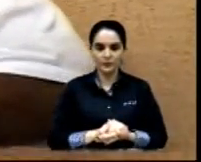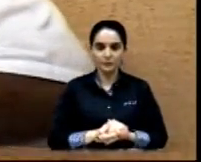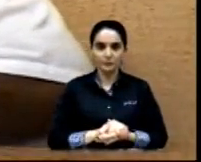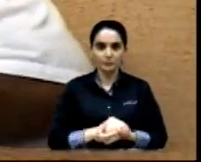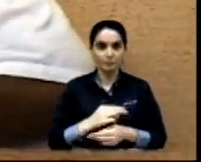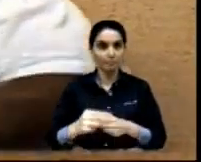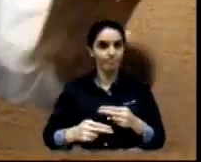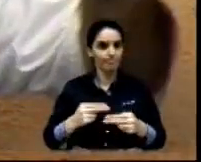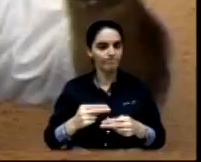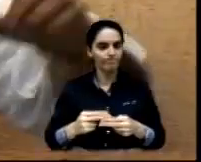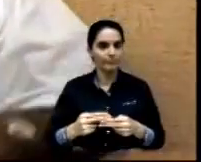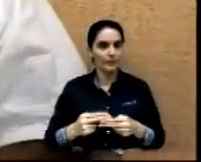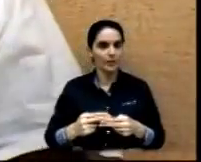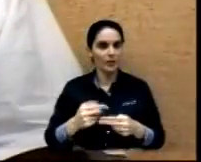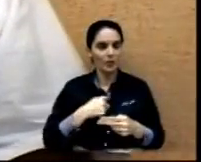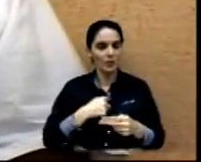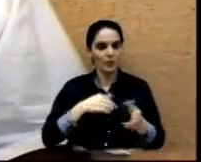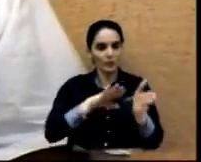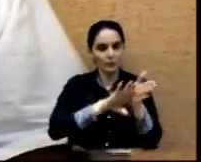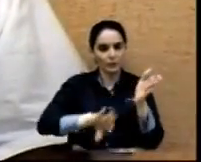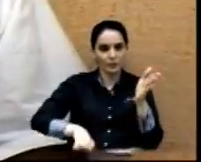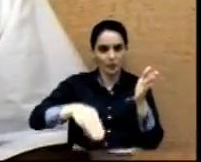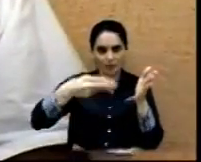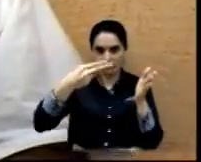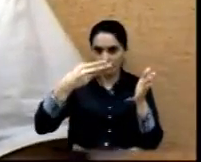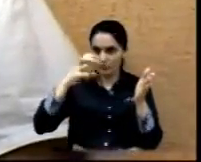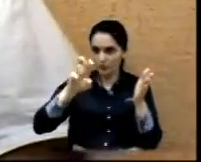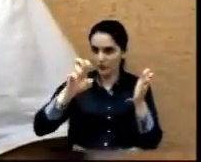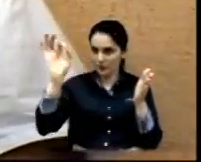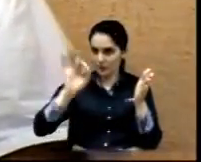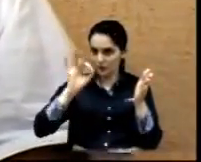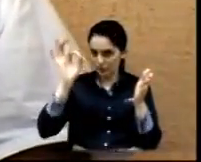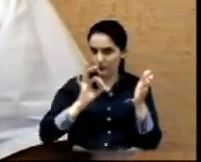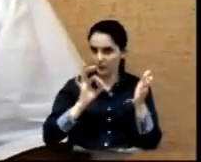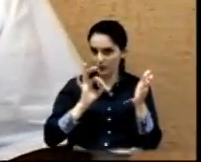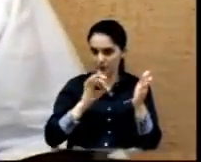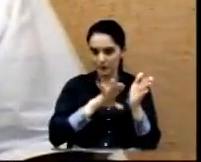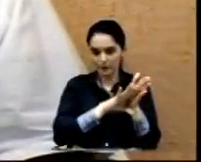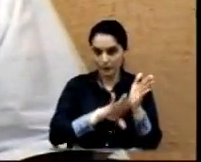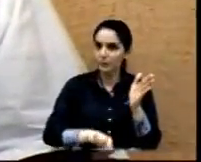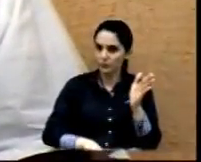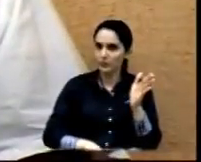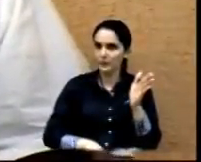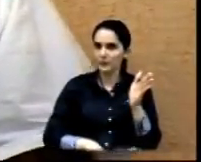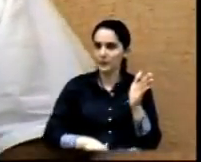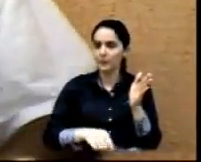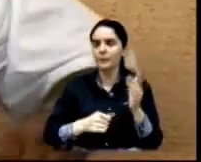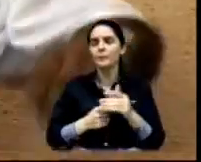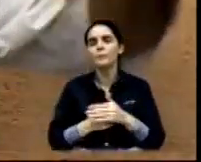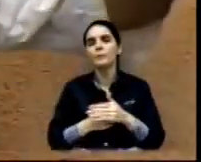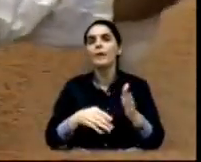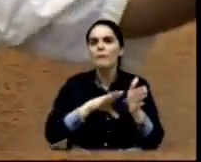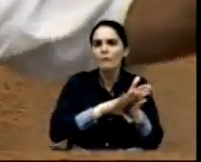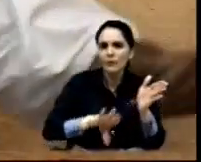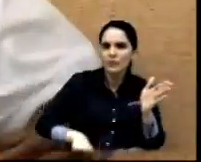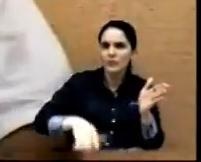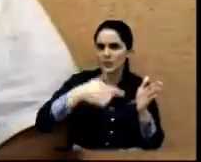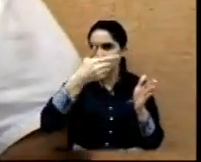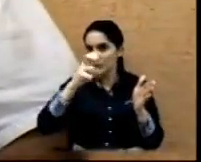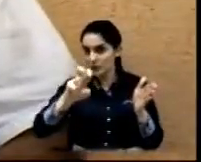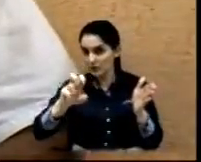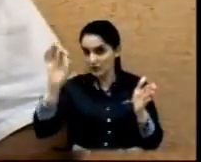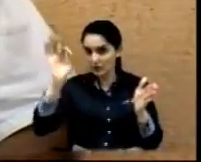Então eu vou tirar os 35%, que seria o aumento do número de pontos de fiscalização. Eu vou tirar os